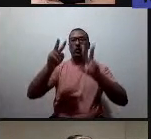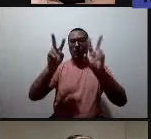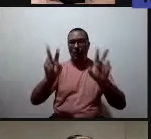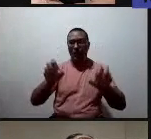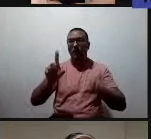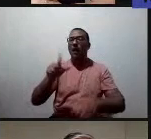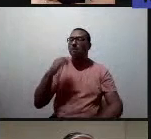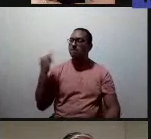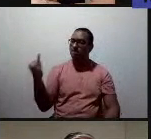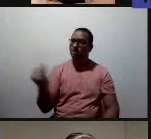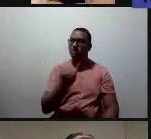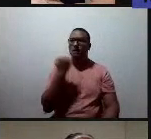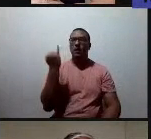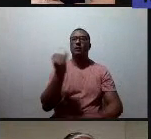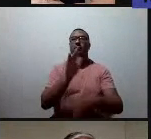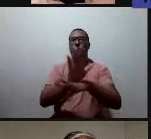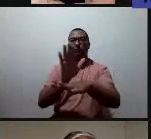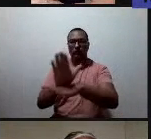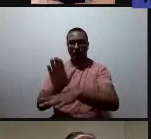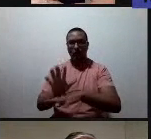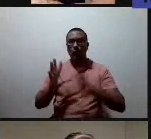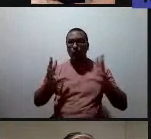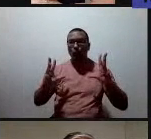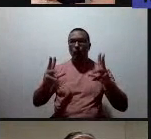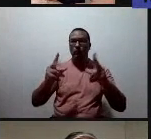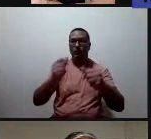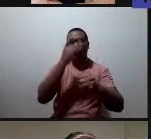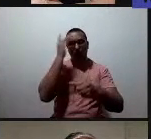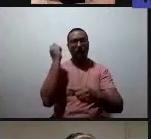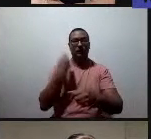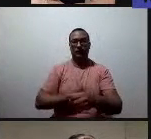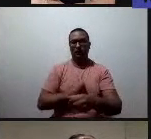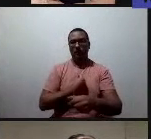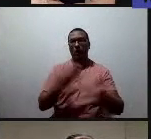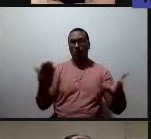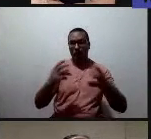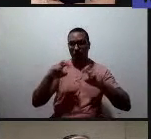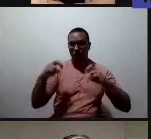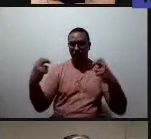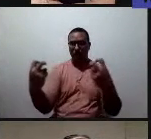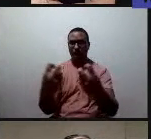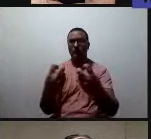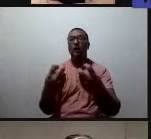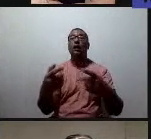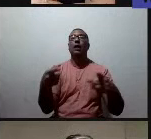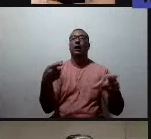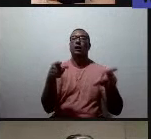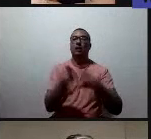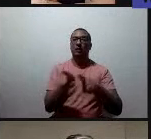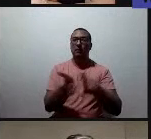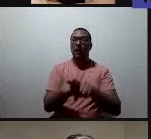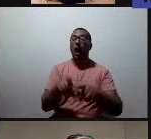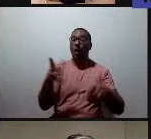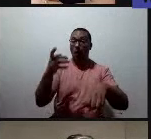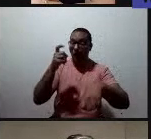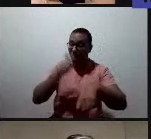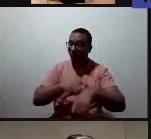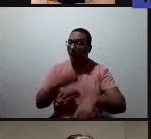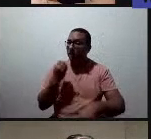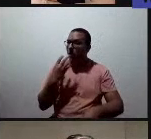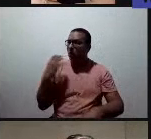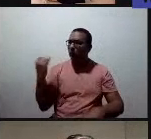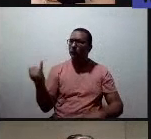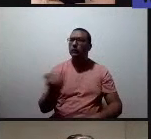para todos que estão podendo participar dessa mesa redonda e realmente é um momento ímpar nesse quarto